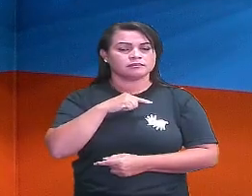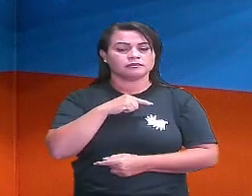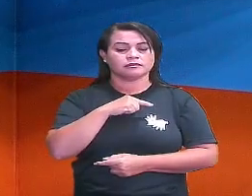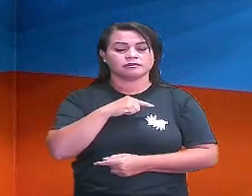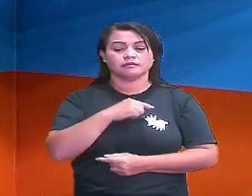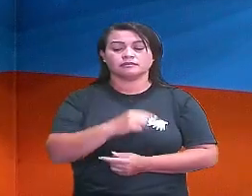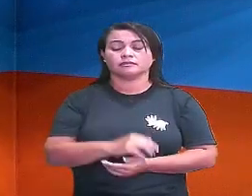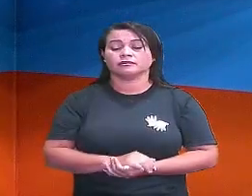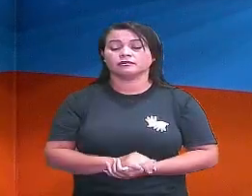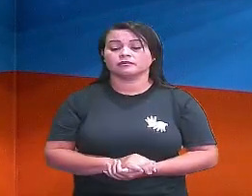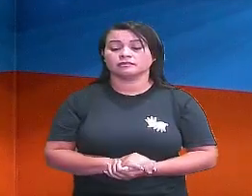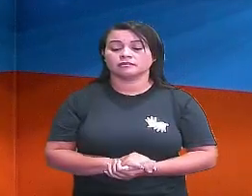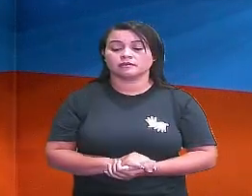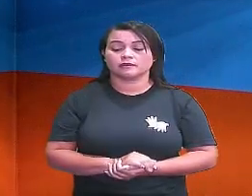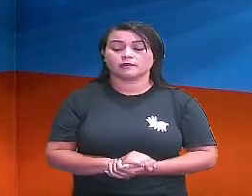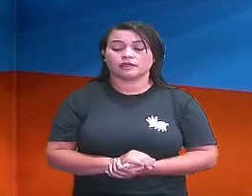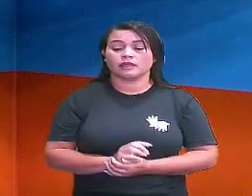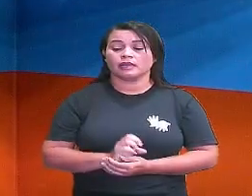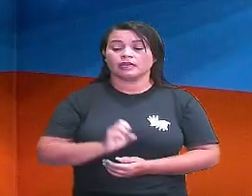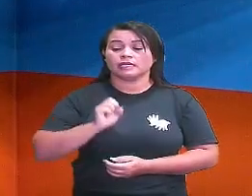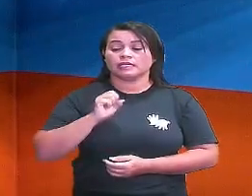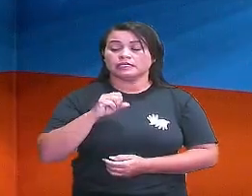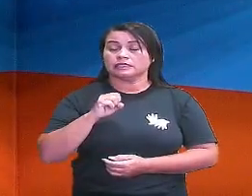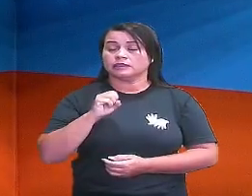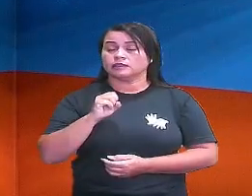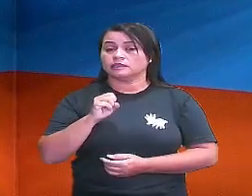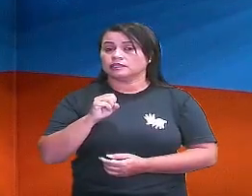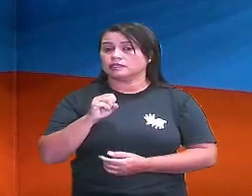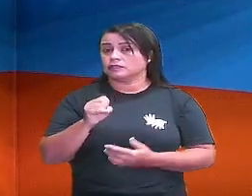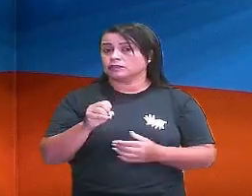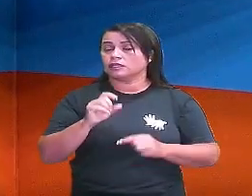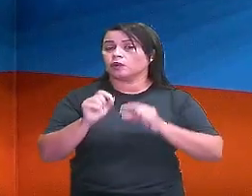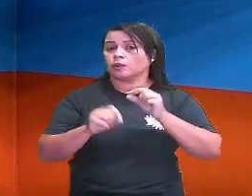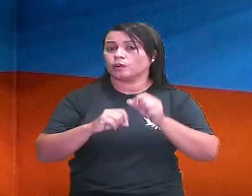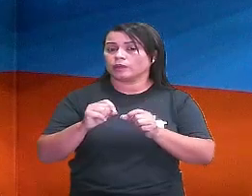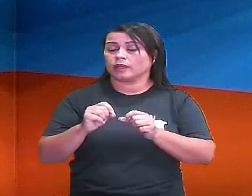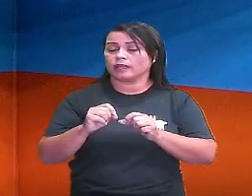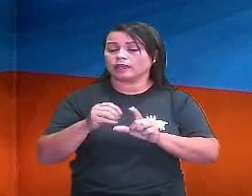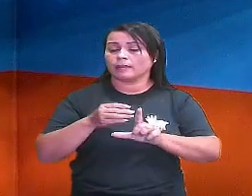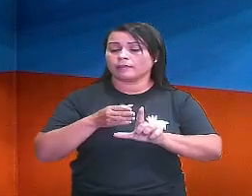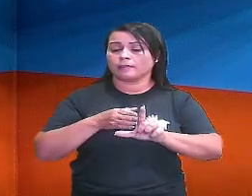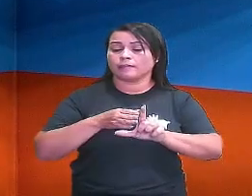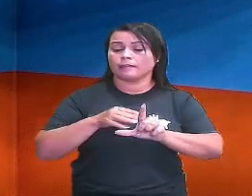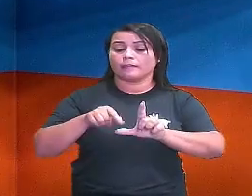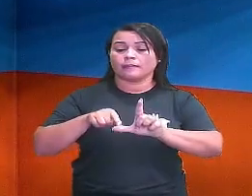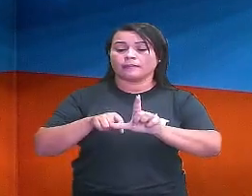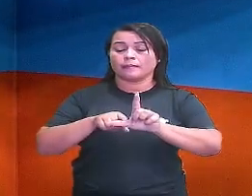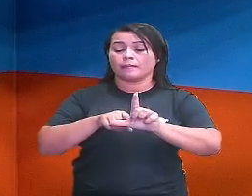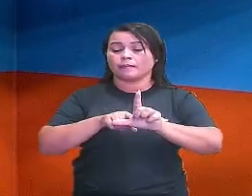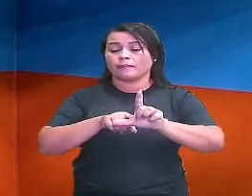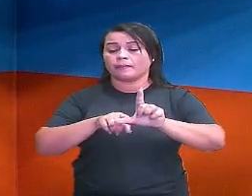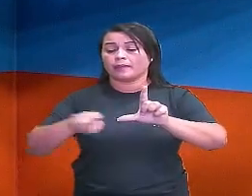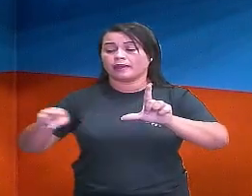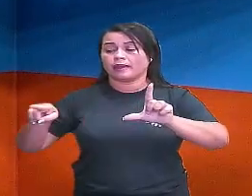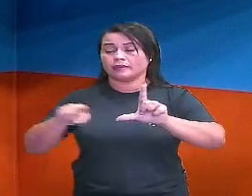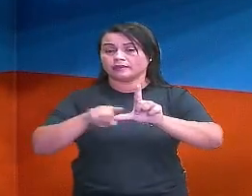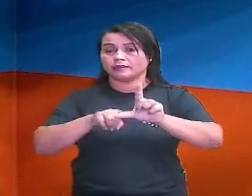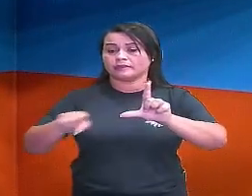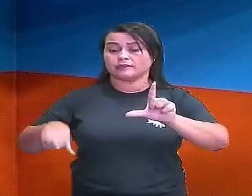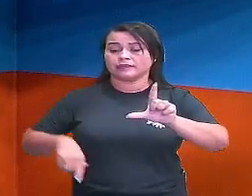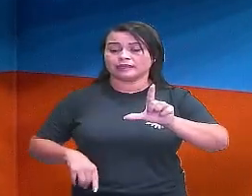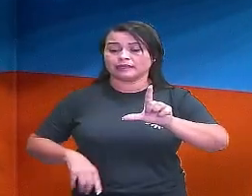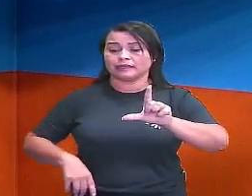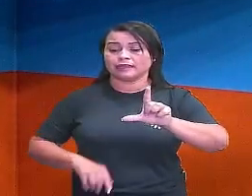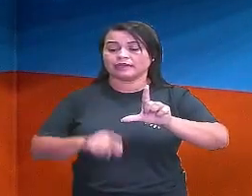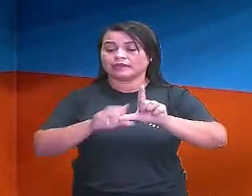retas, ok? Beleza? Sendo assim, para cima e para a direita do plano, os